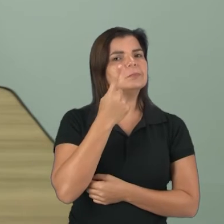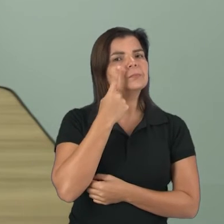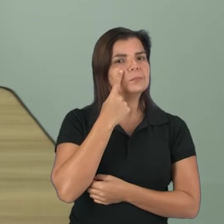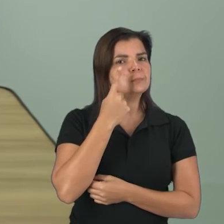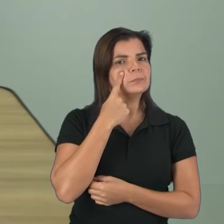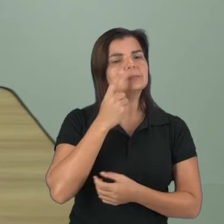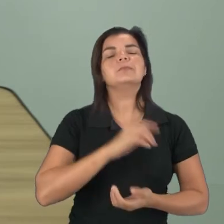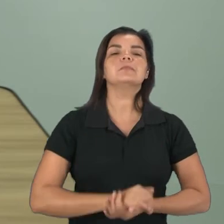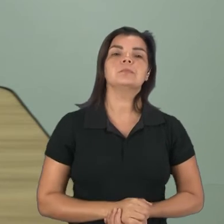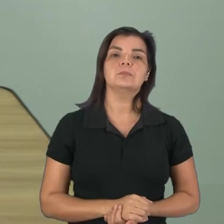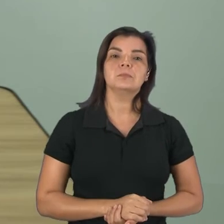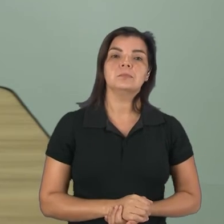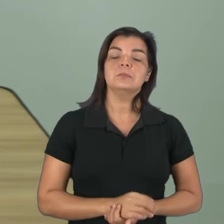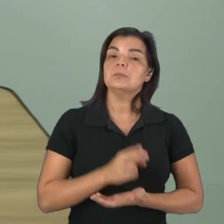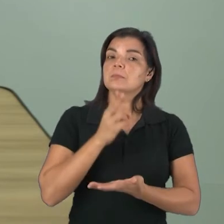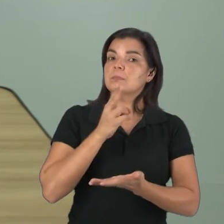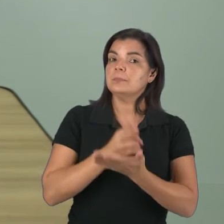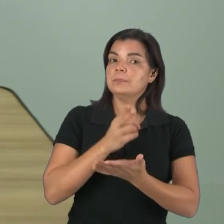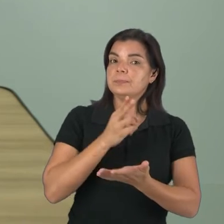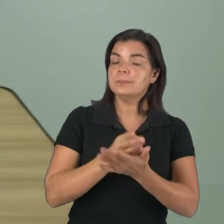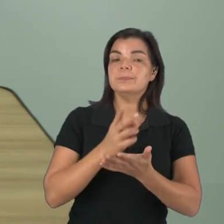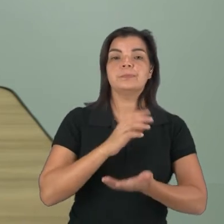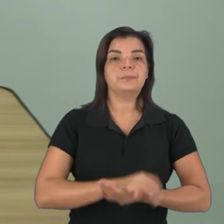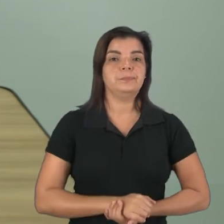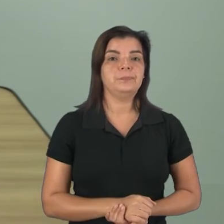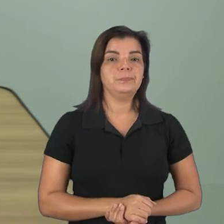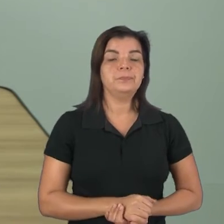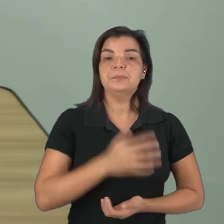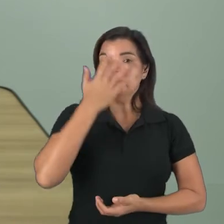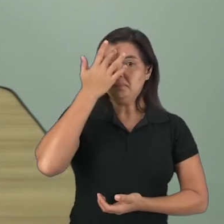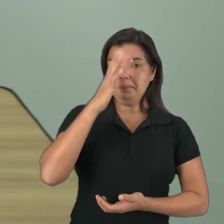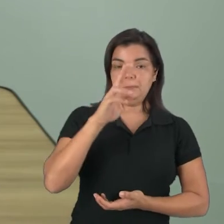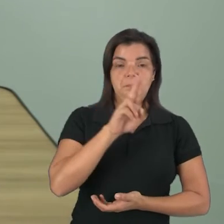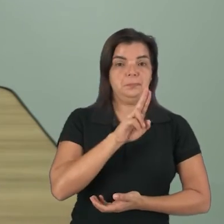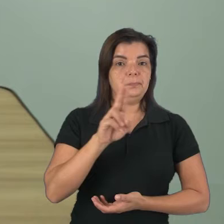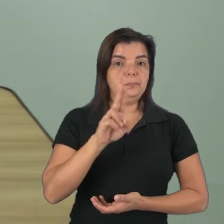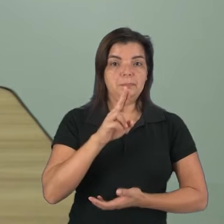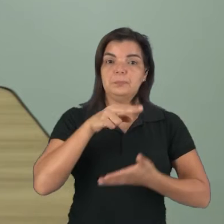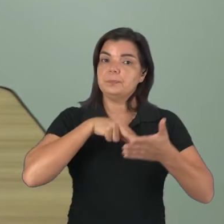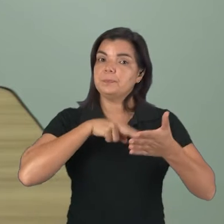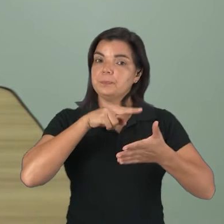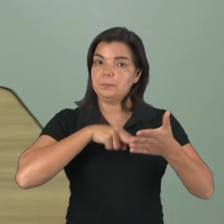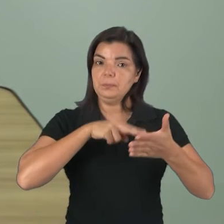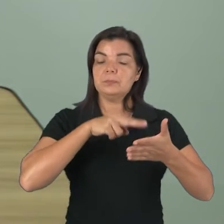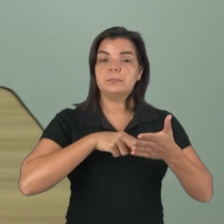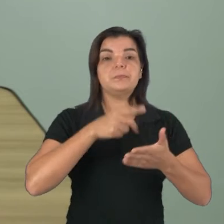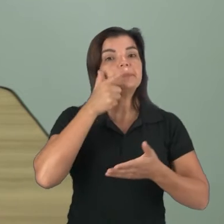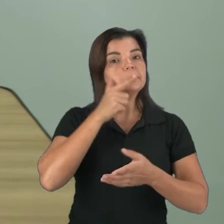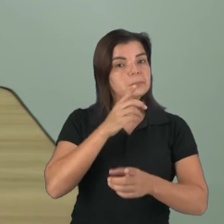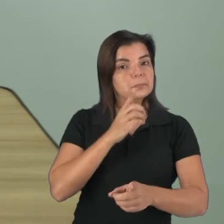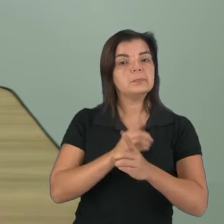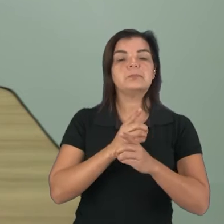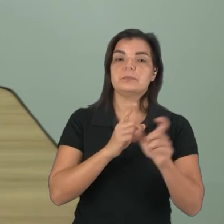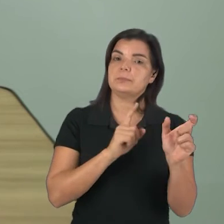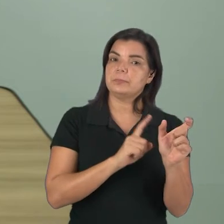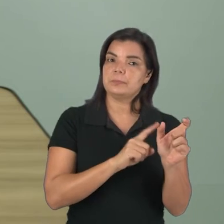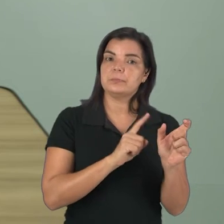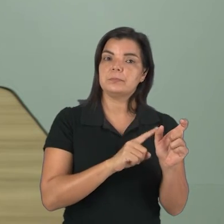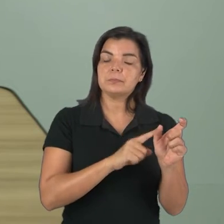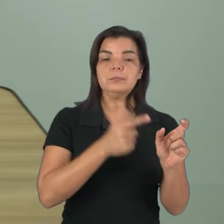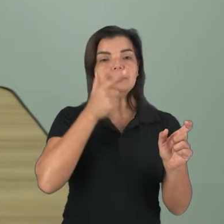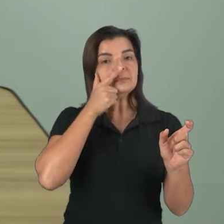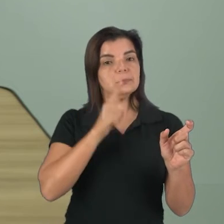vocês viram que mesmo quando você não sabe se você consegue identificar a